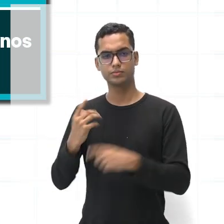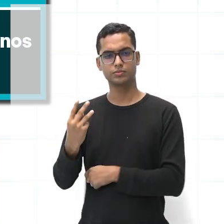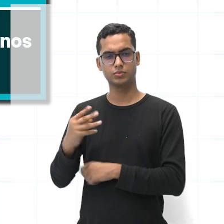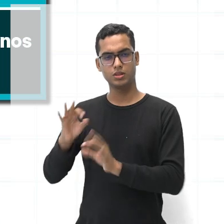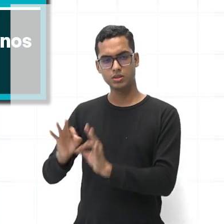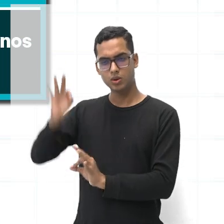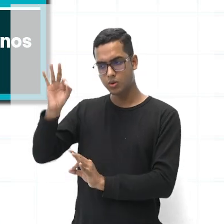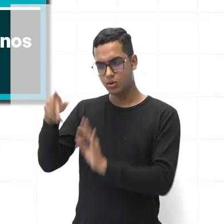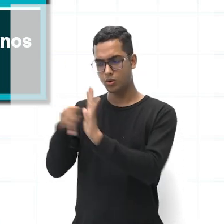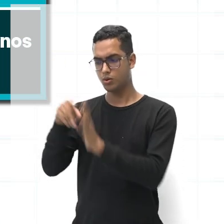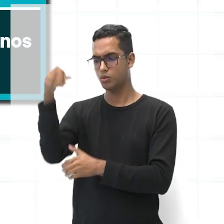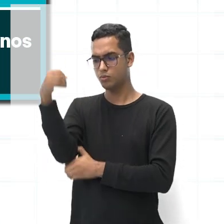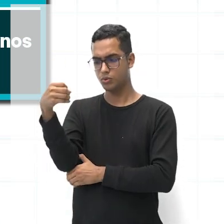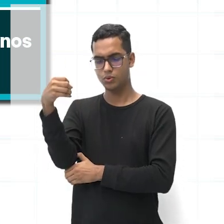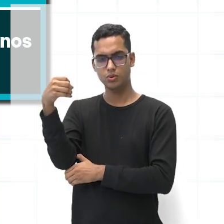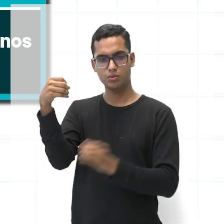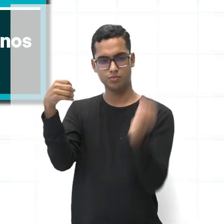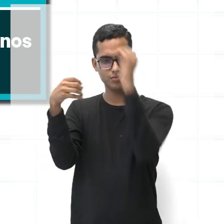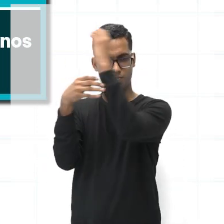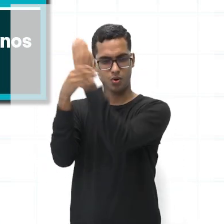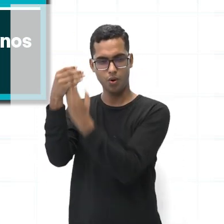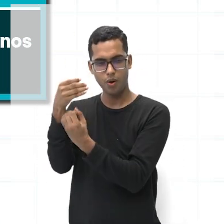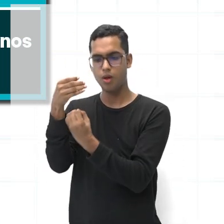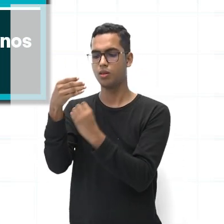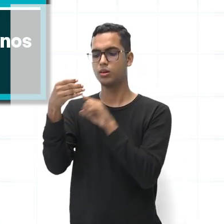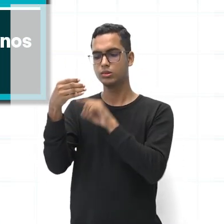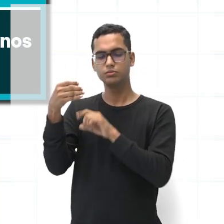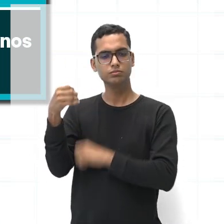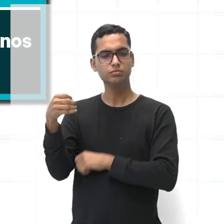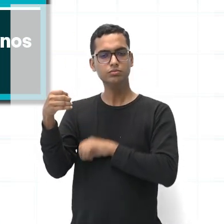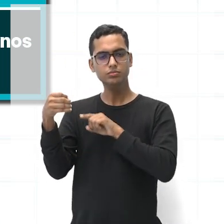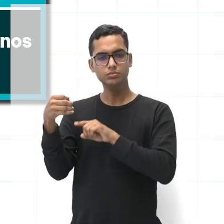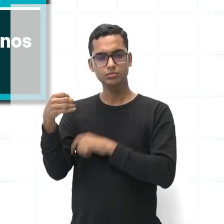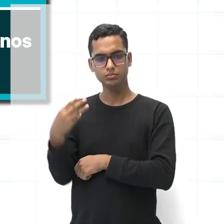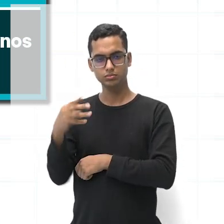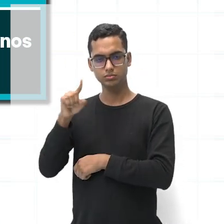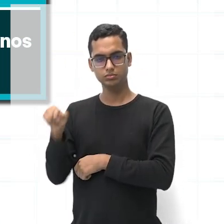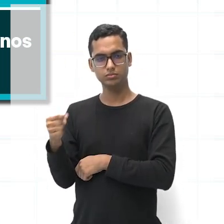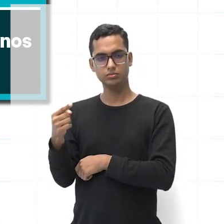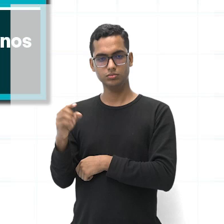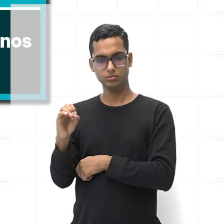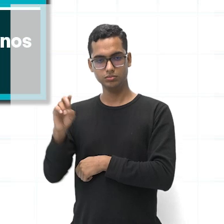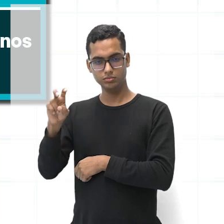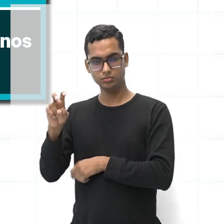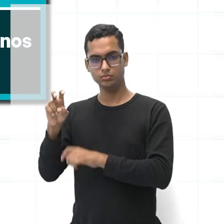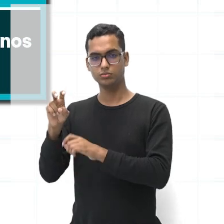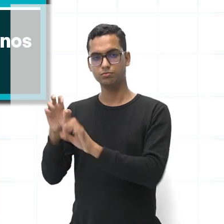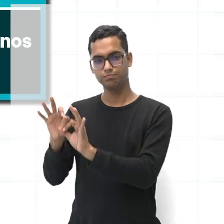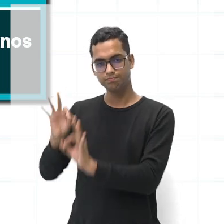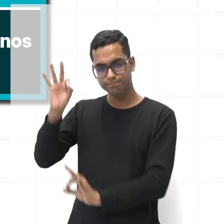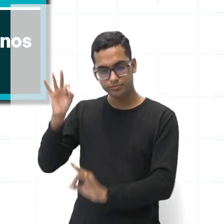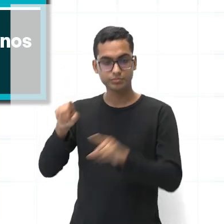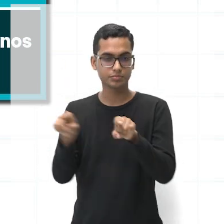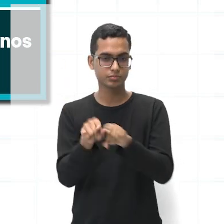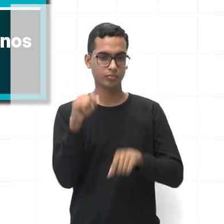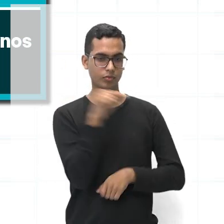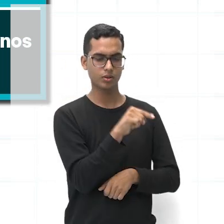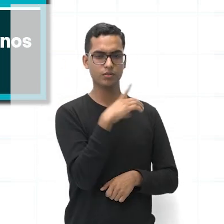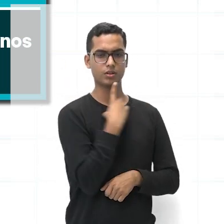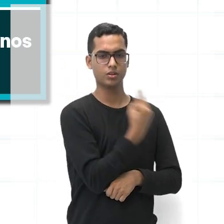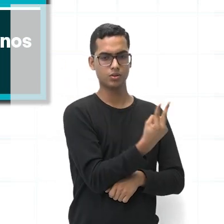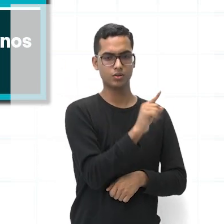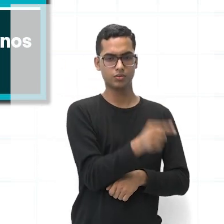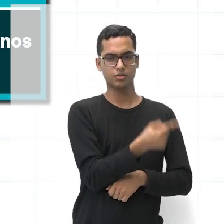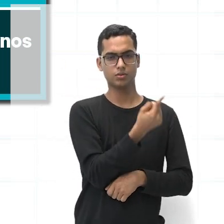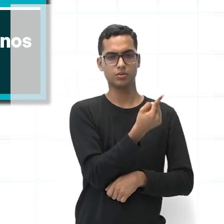do chão. Ok? As regras, o basquete ele vai possuir regras oficiais estabelecidas, já as do mini basquete elas podem